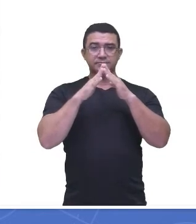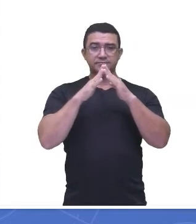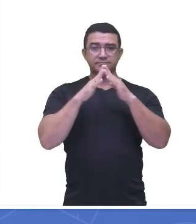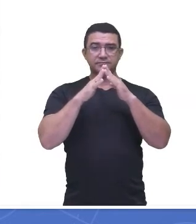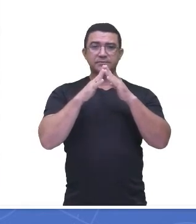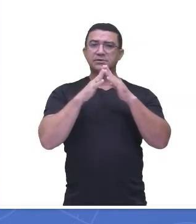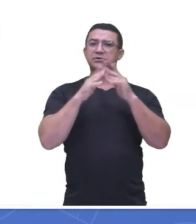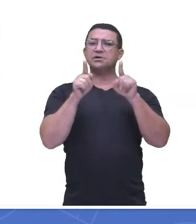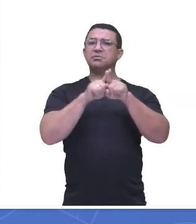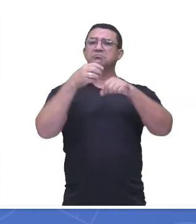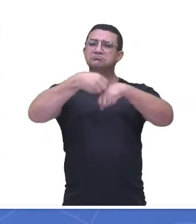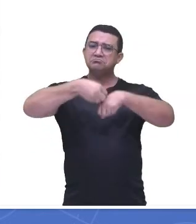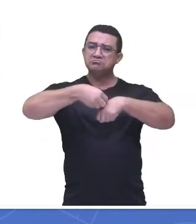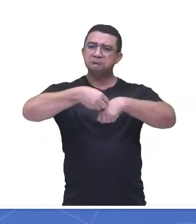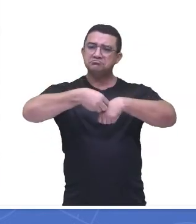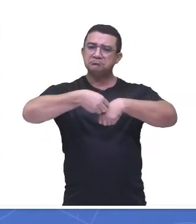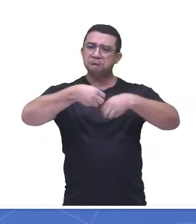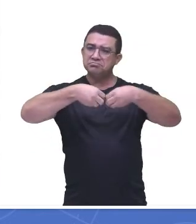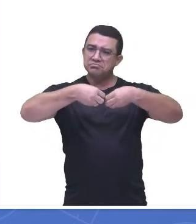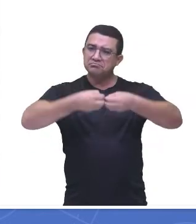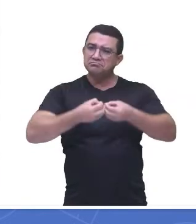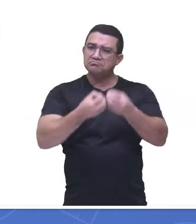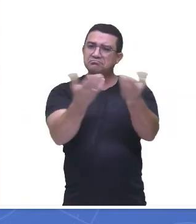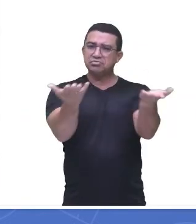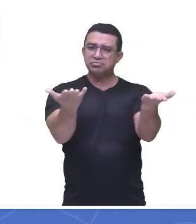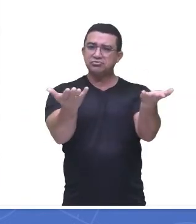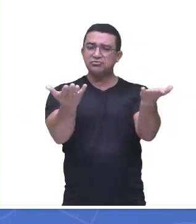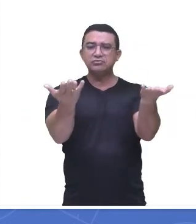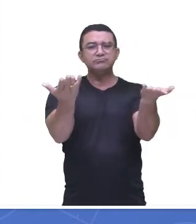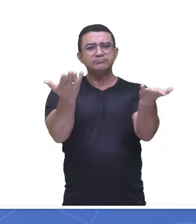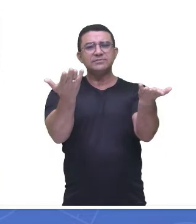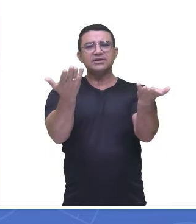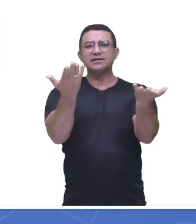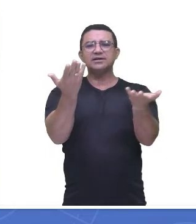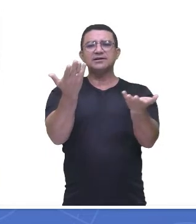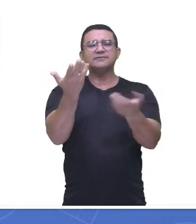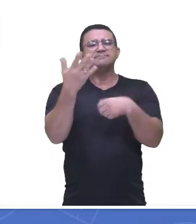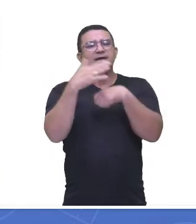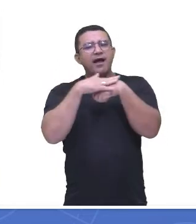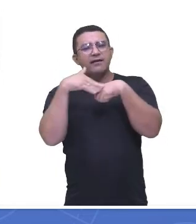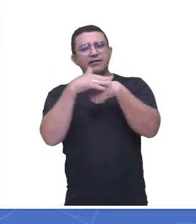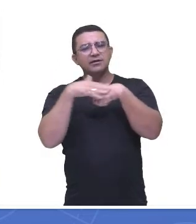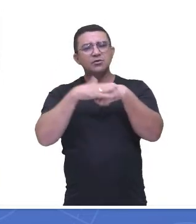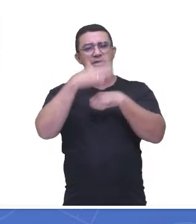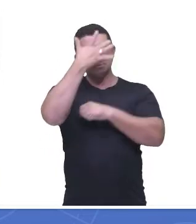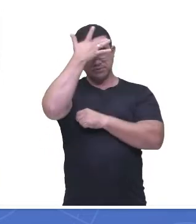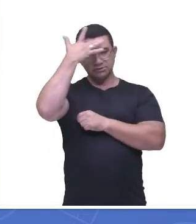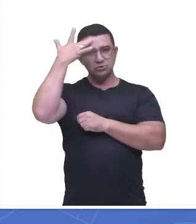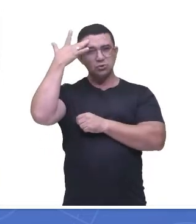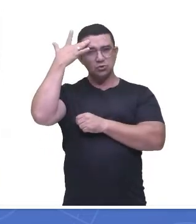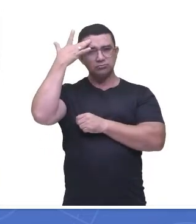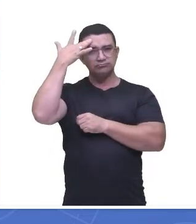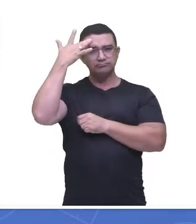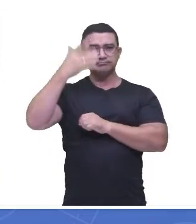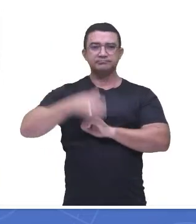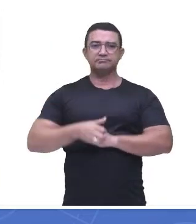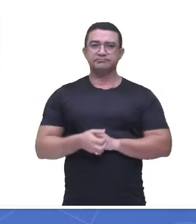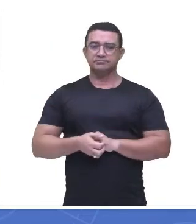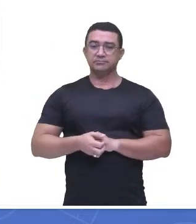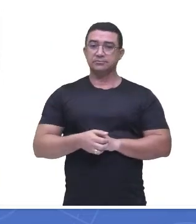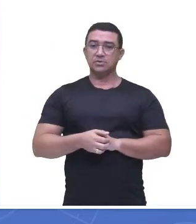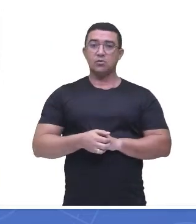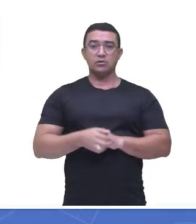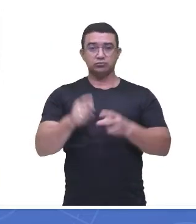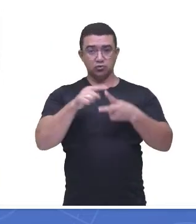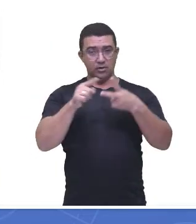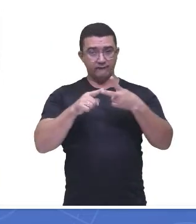casa. Impartia simpatia para la gente, impartia, ok? As frases são